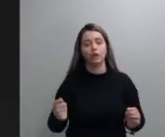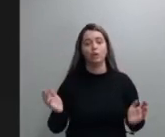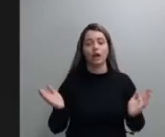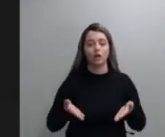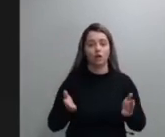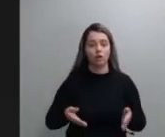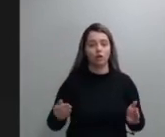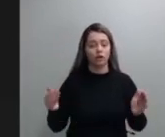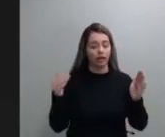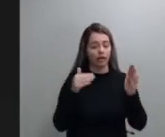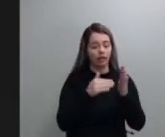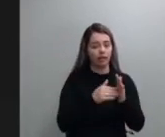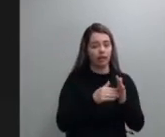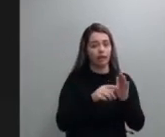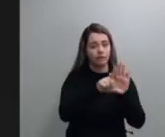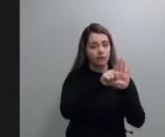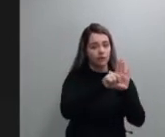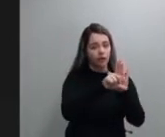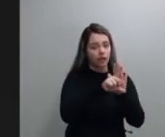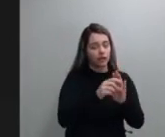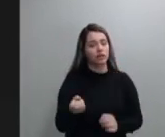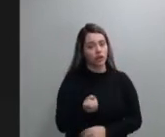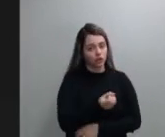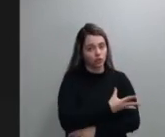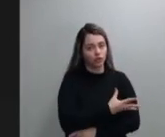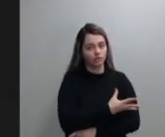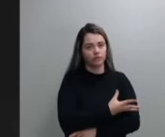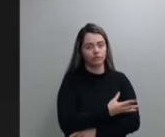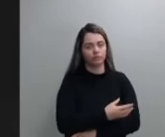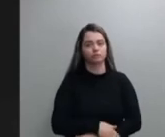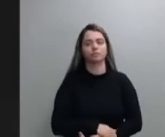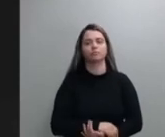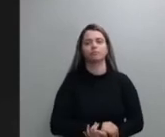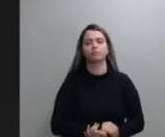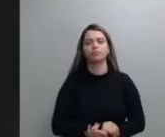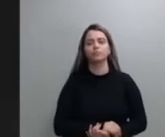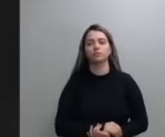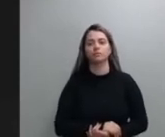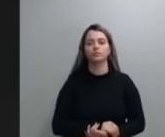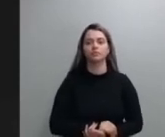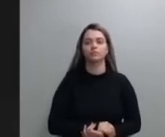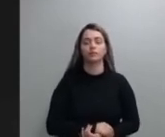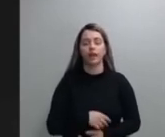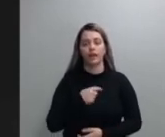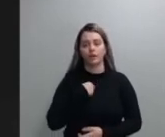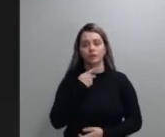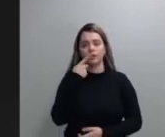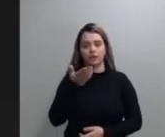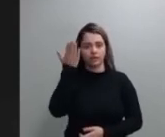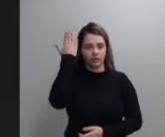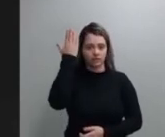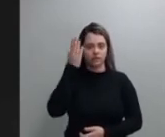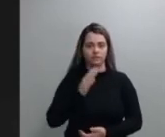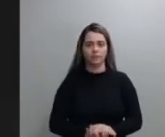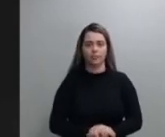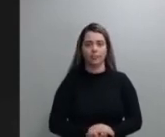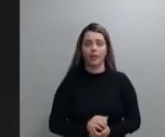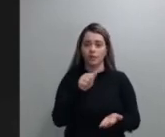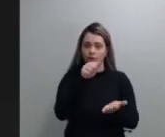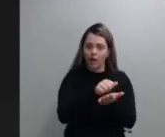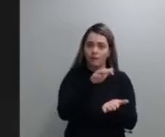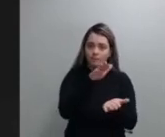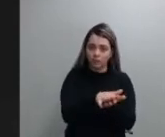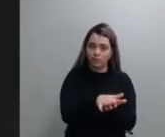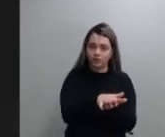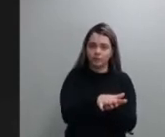da lei 8.884 94 como já também ressaltei a multa permanece